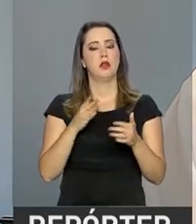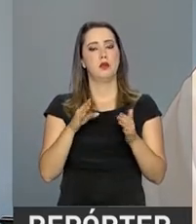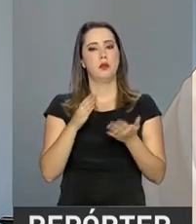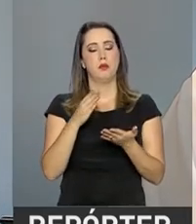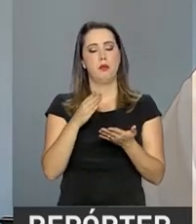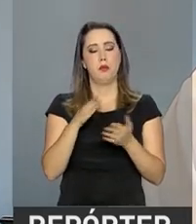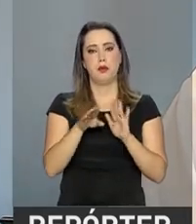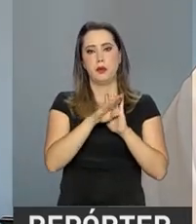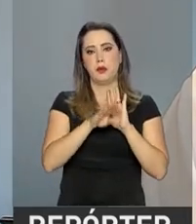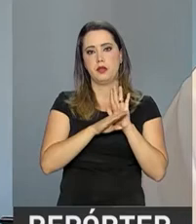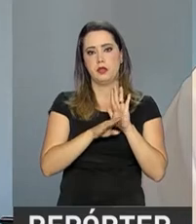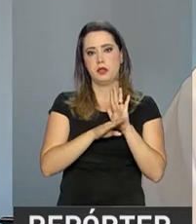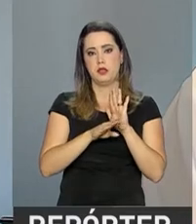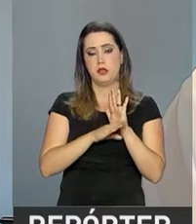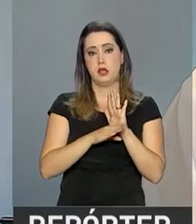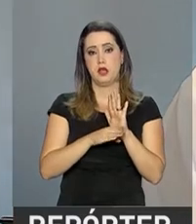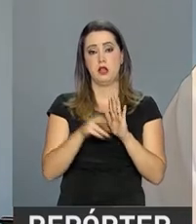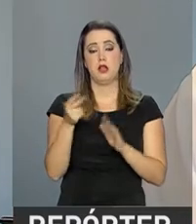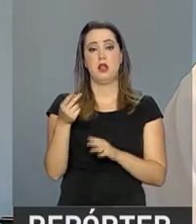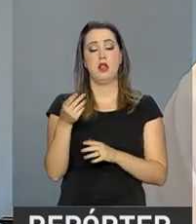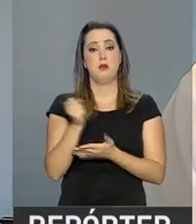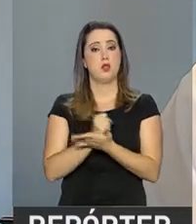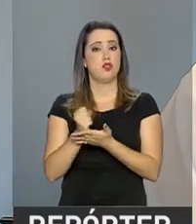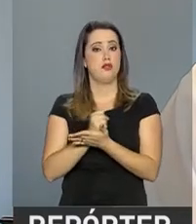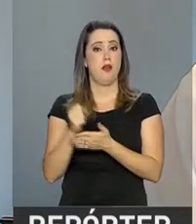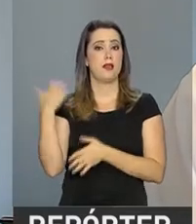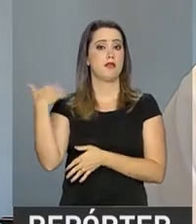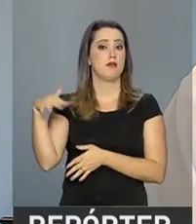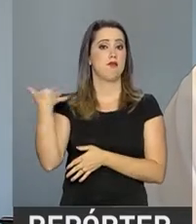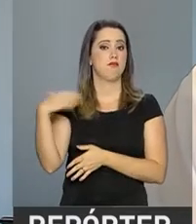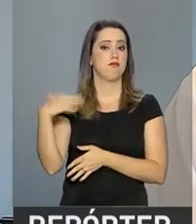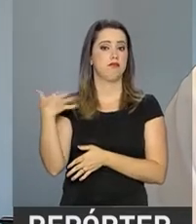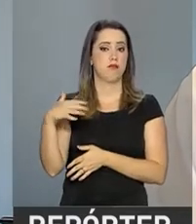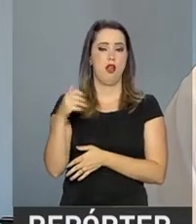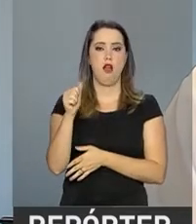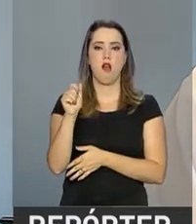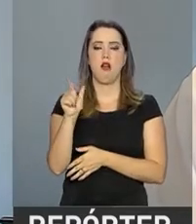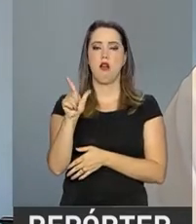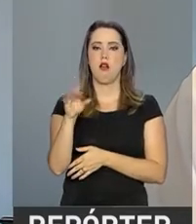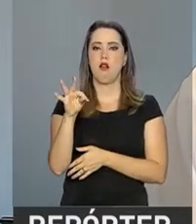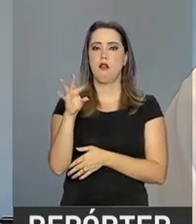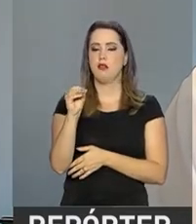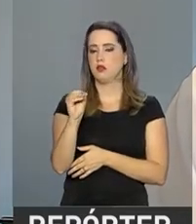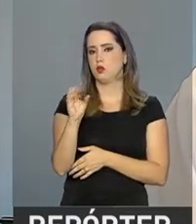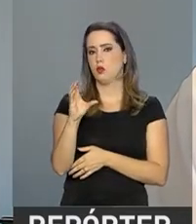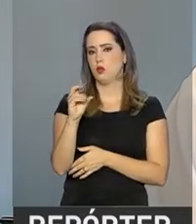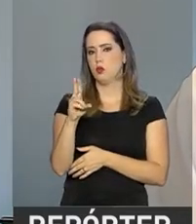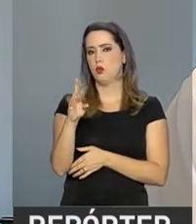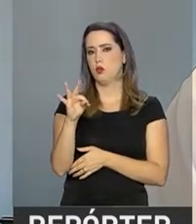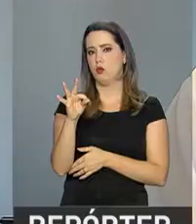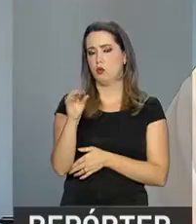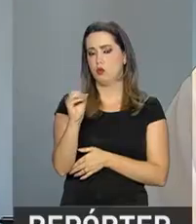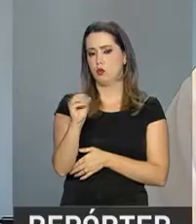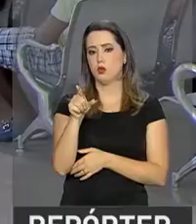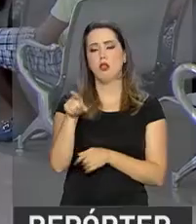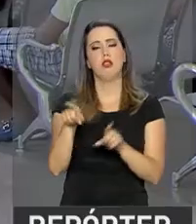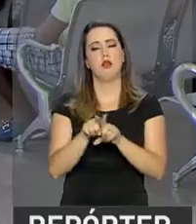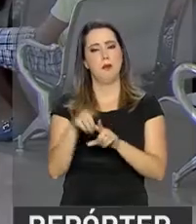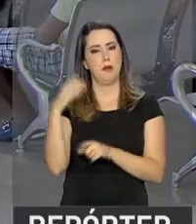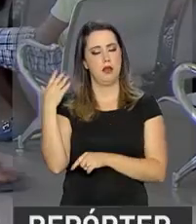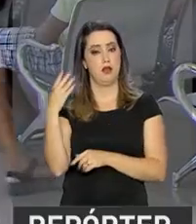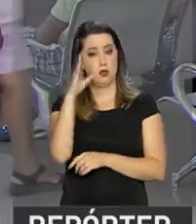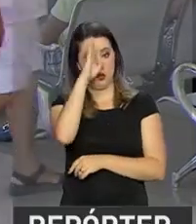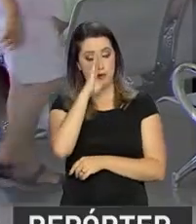maioria dos estados responde isso e essas medicações então são oferecidas aos pacientes também de forma gratuita o